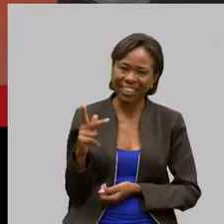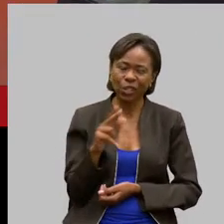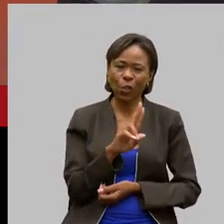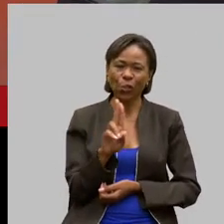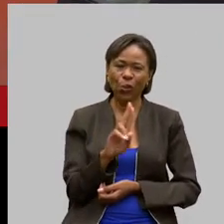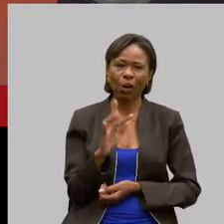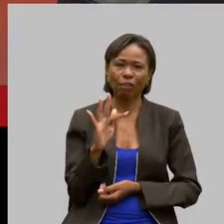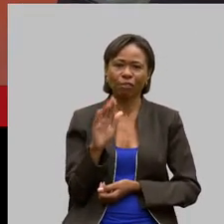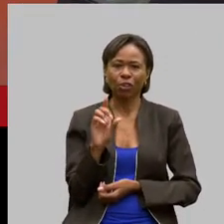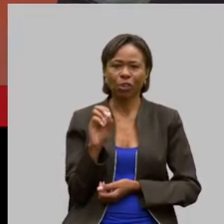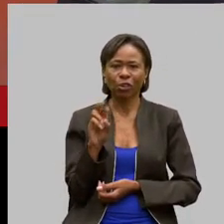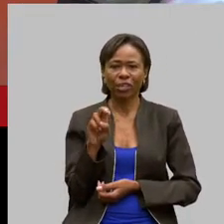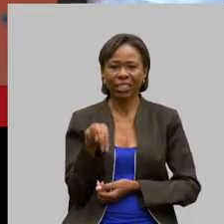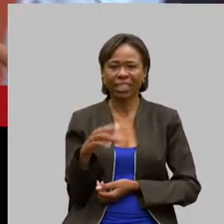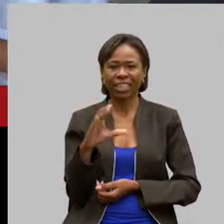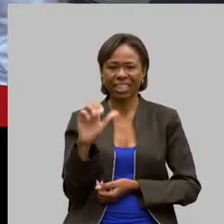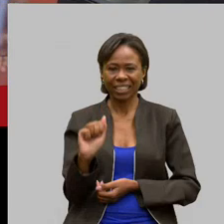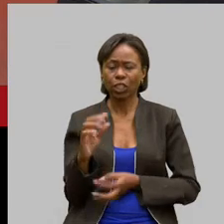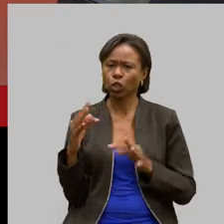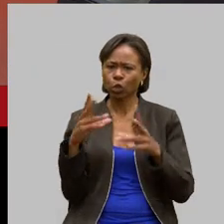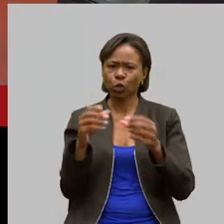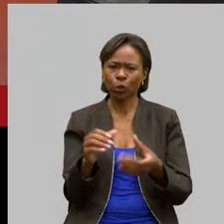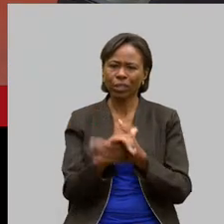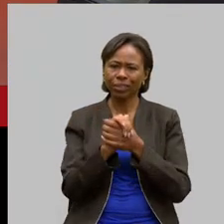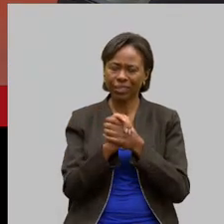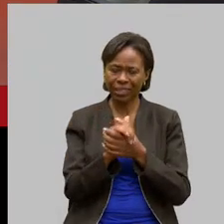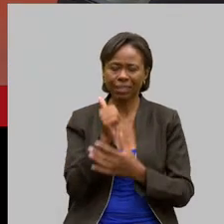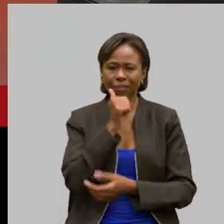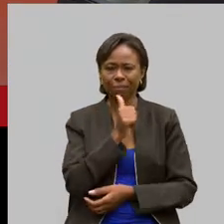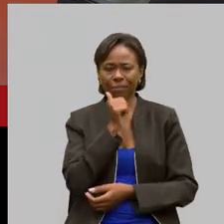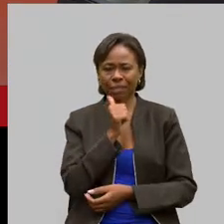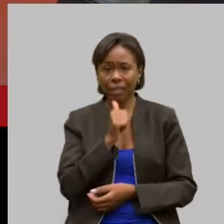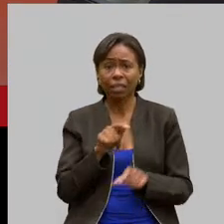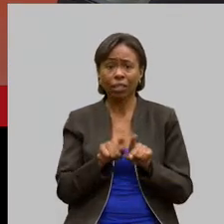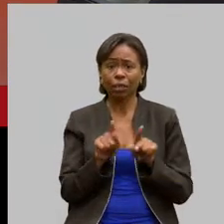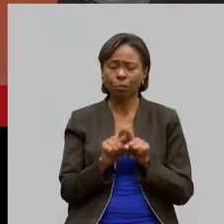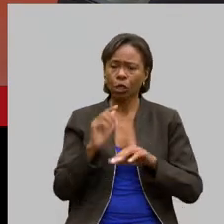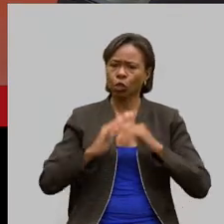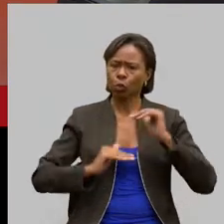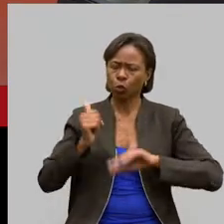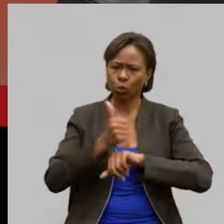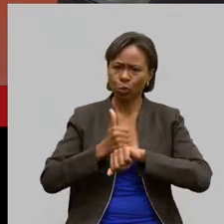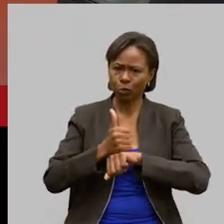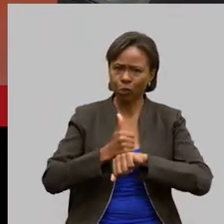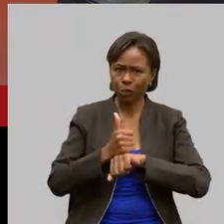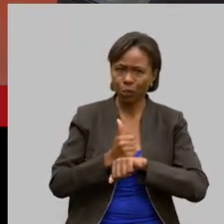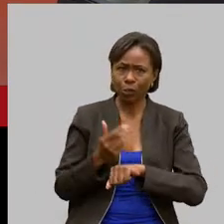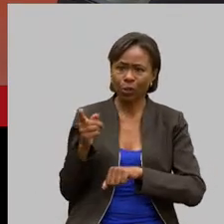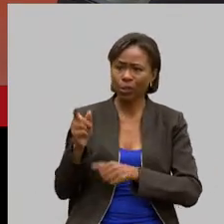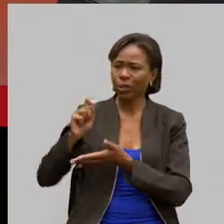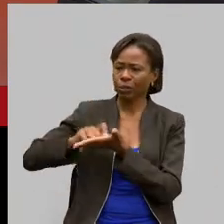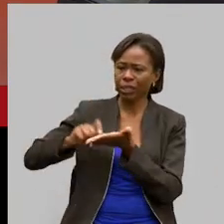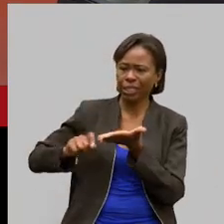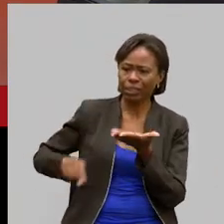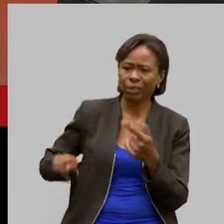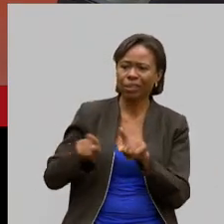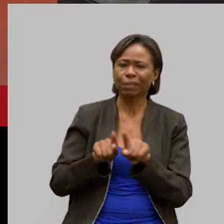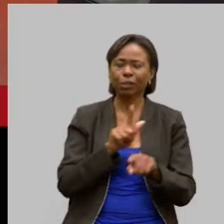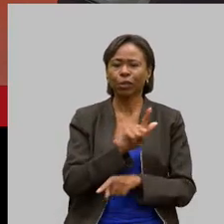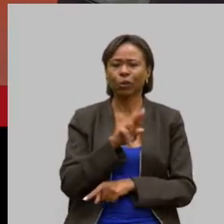cumprimentar todas as mulheres e todos os profissionais aqui em nome do nosso defensor nosso escritor do querido amigo Dr